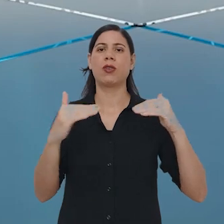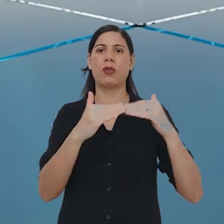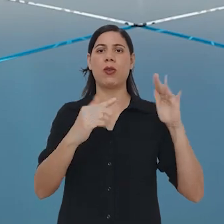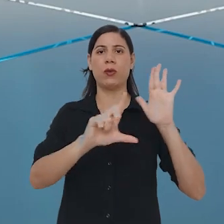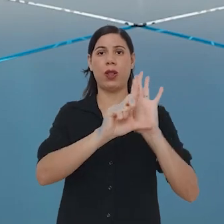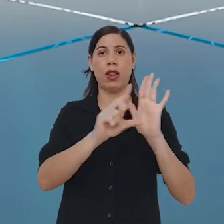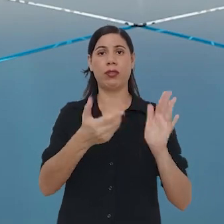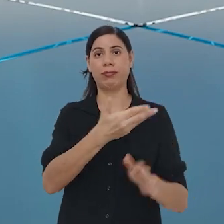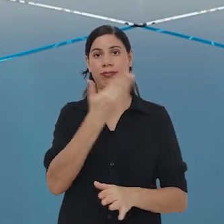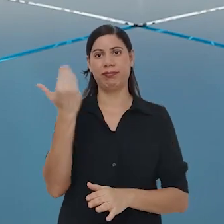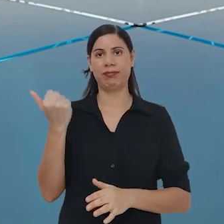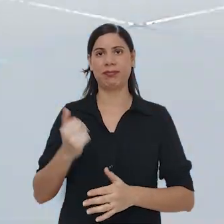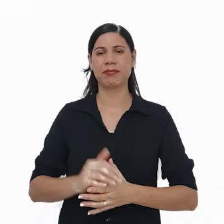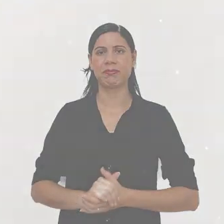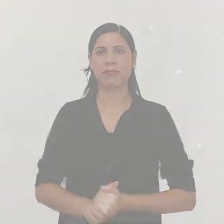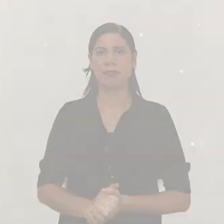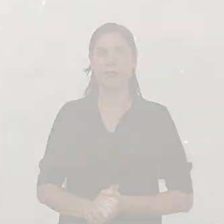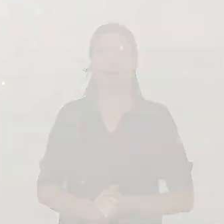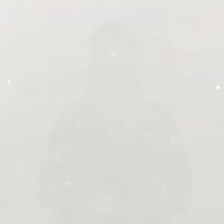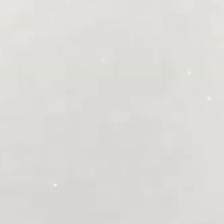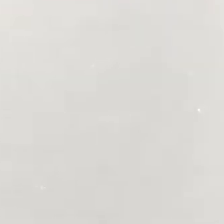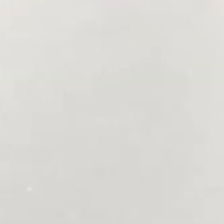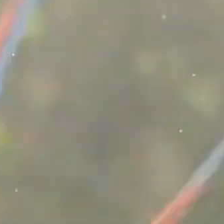partir de agora. Vem comigo!